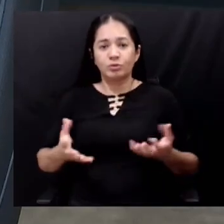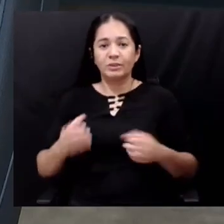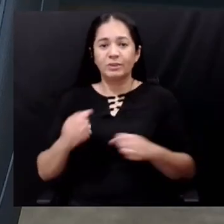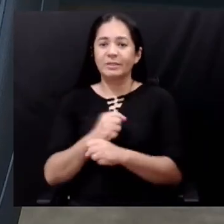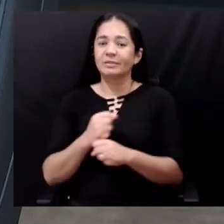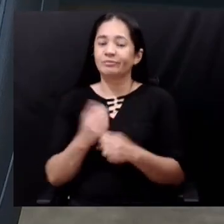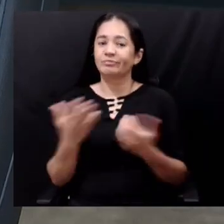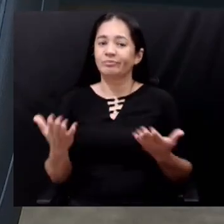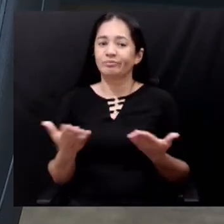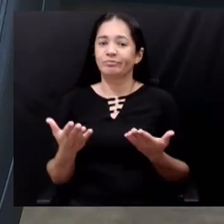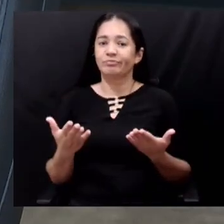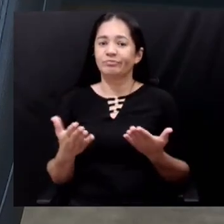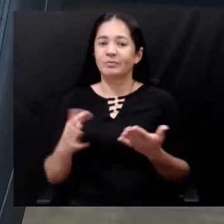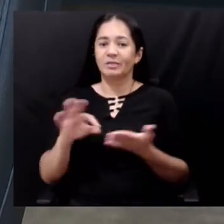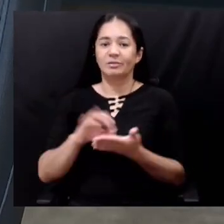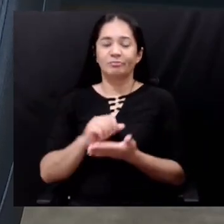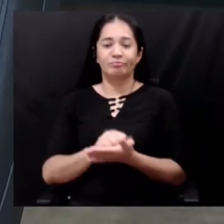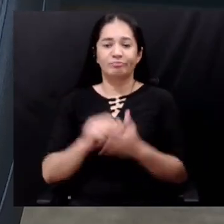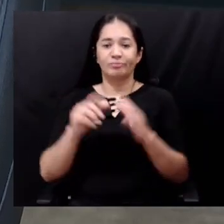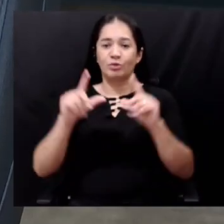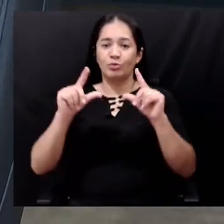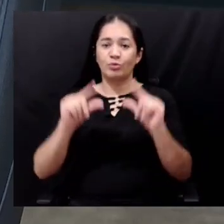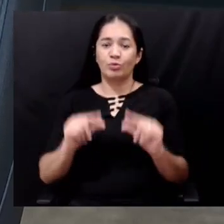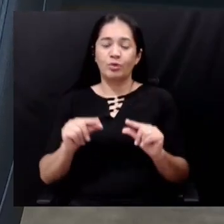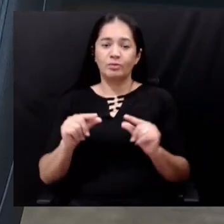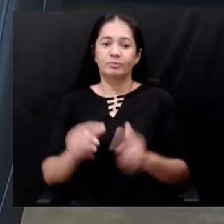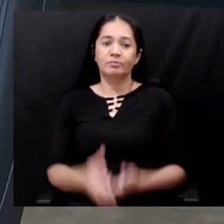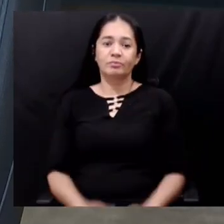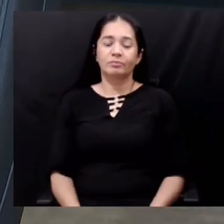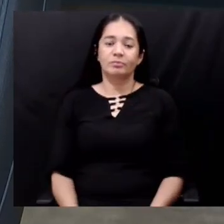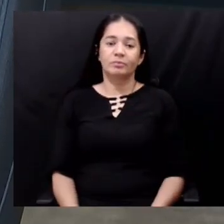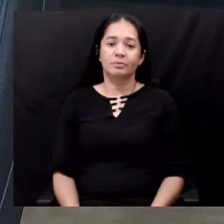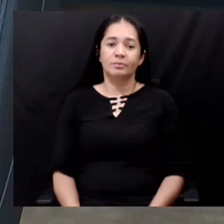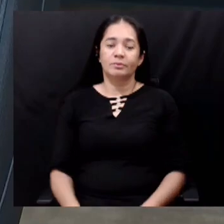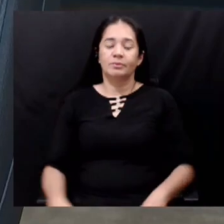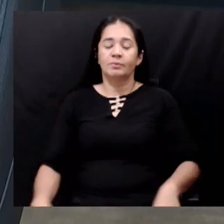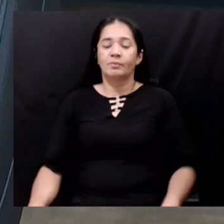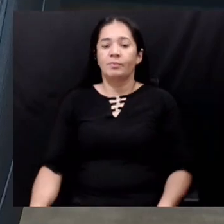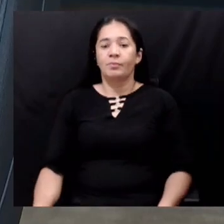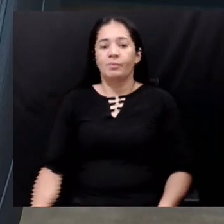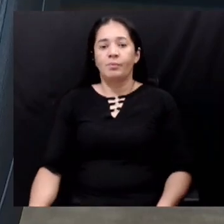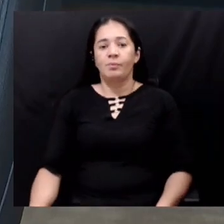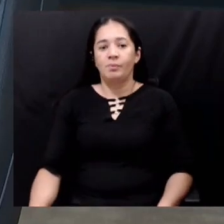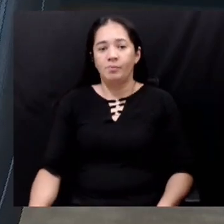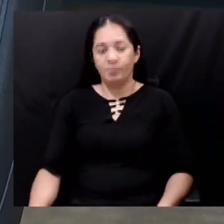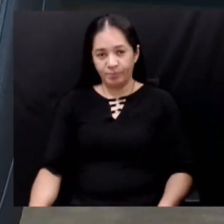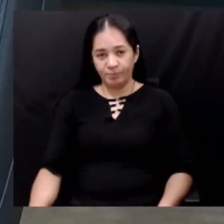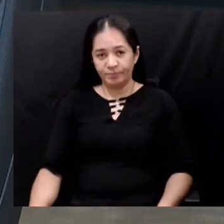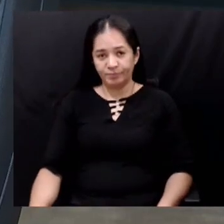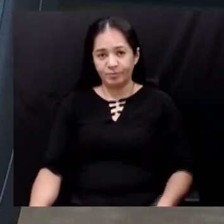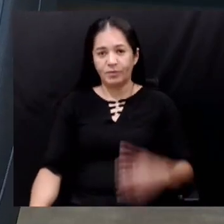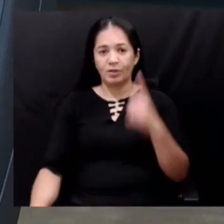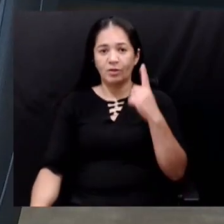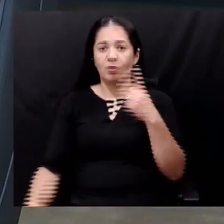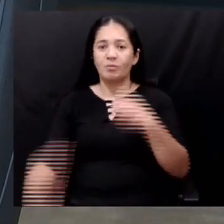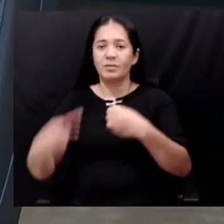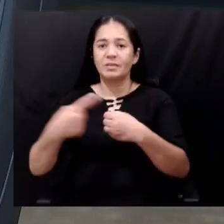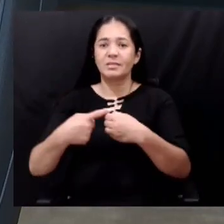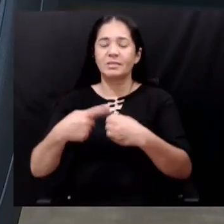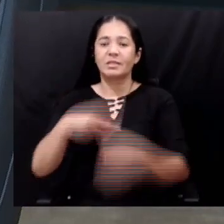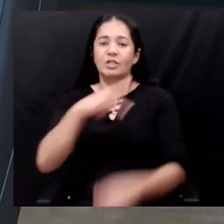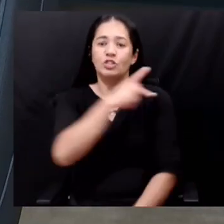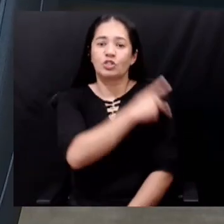inscrições caíram, né? E, só para dar uma cidade do Piauí muito pequena, com 3.000 e